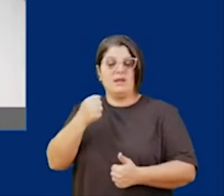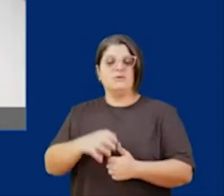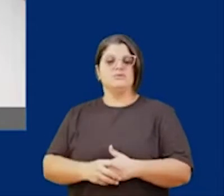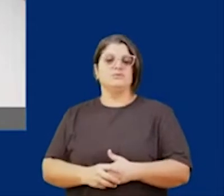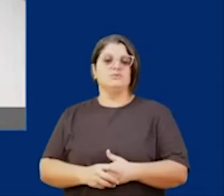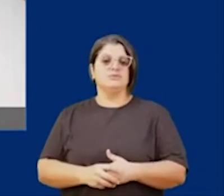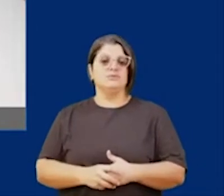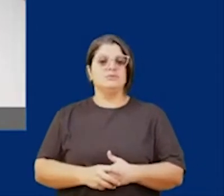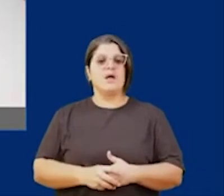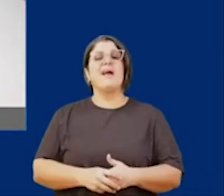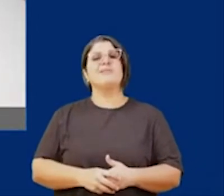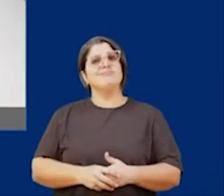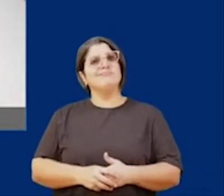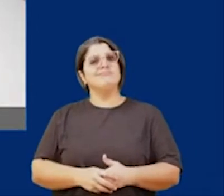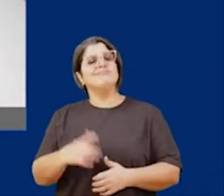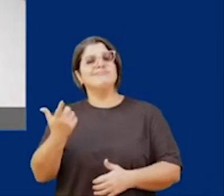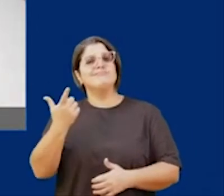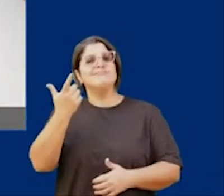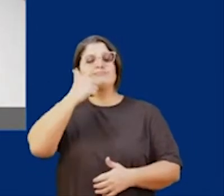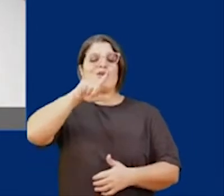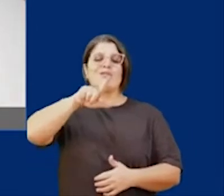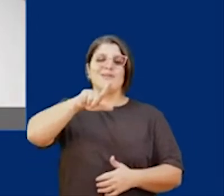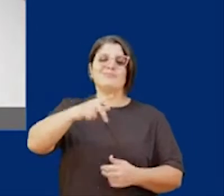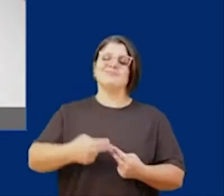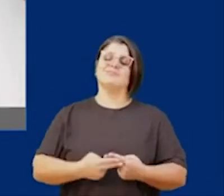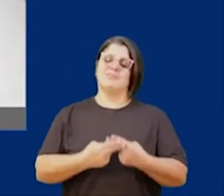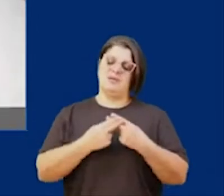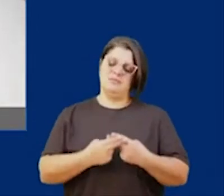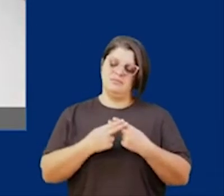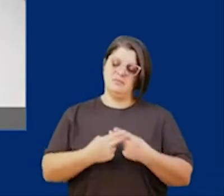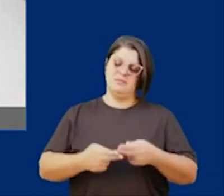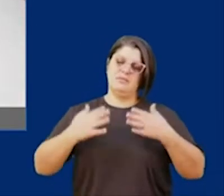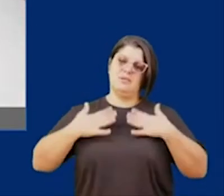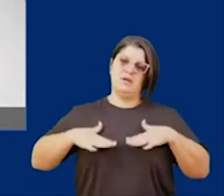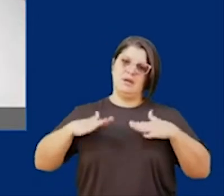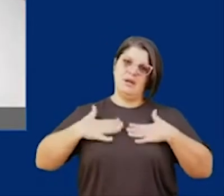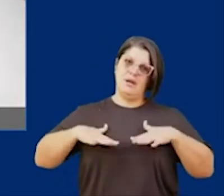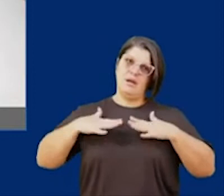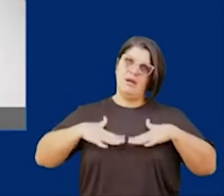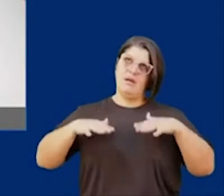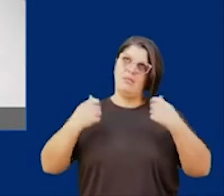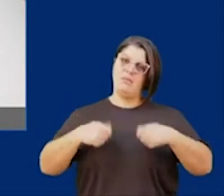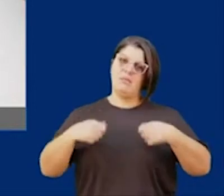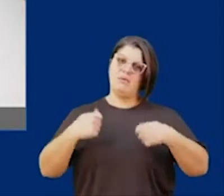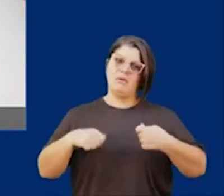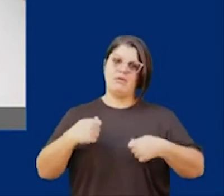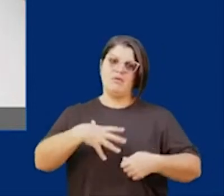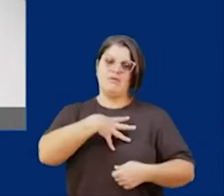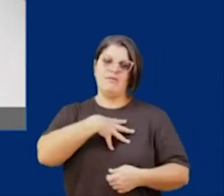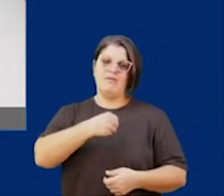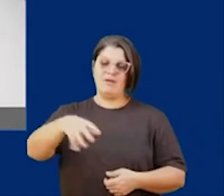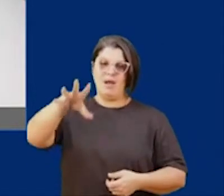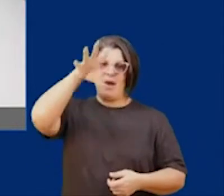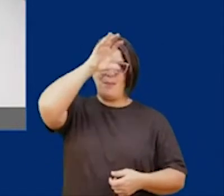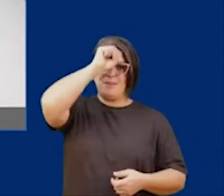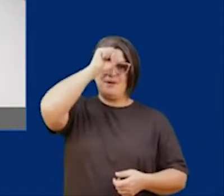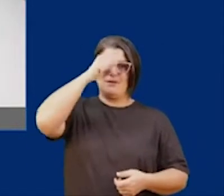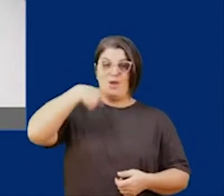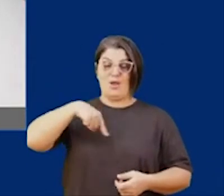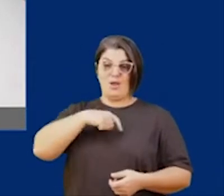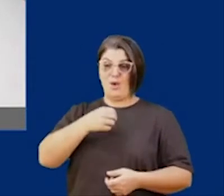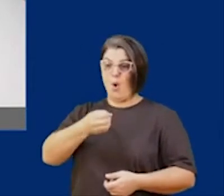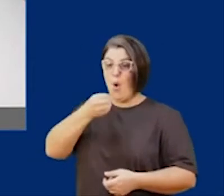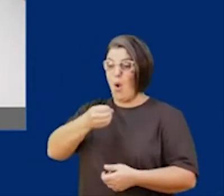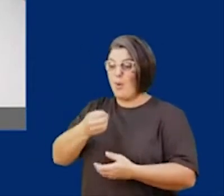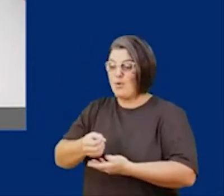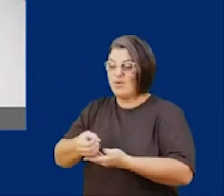muita paciência, muita calma, o Benjamin aprendeu, toma hoje quase que, né, a gente segura o copinho, mas ele toma